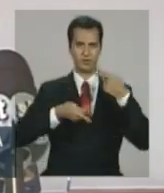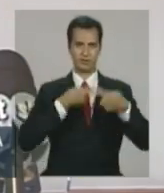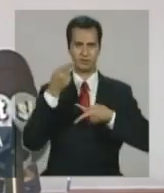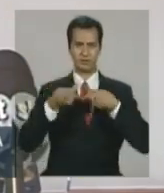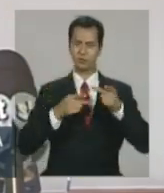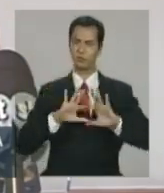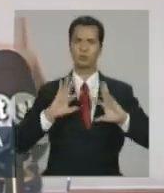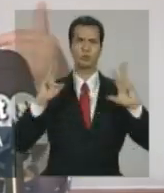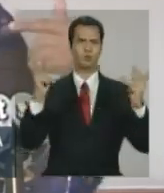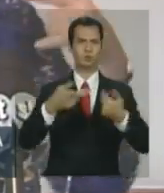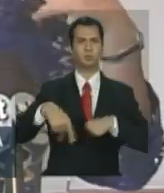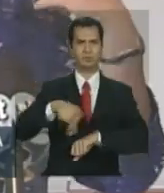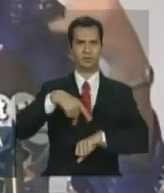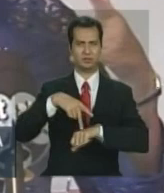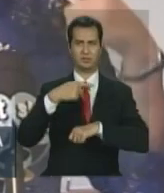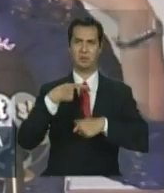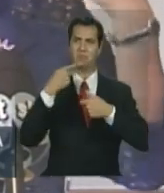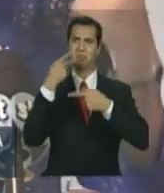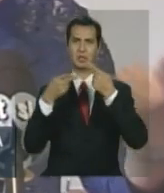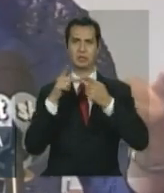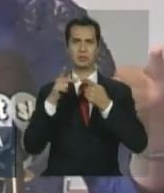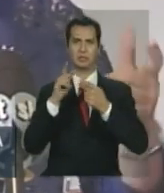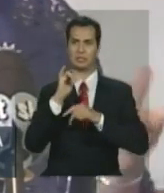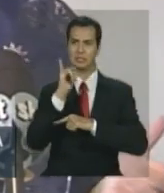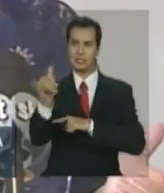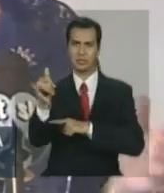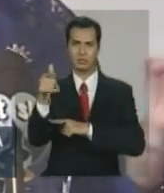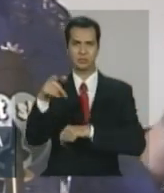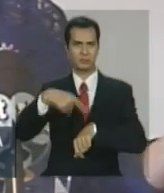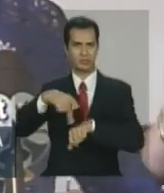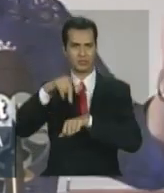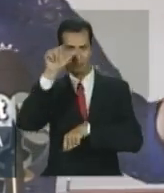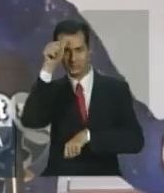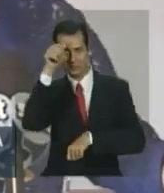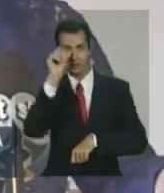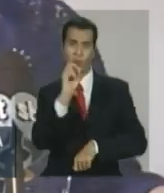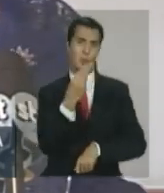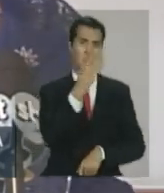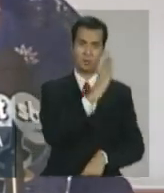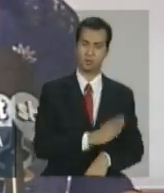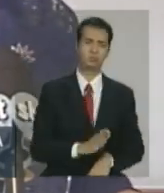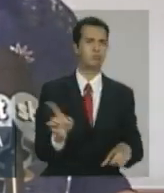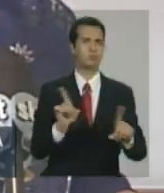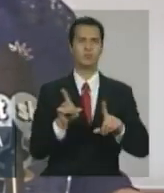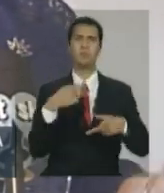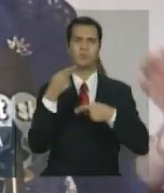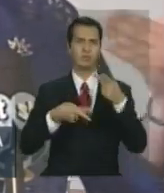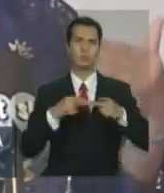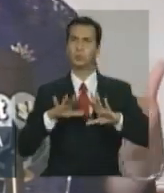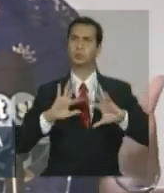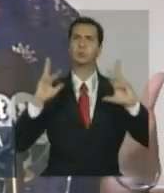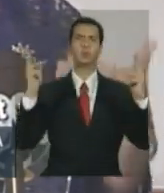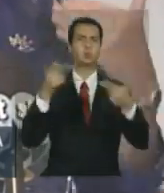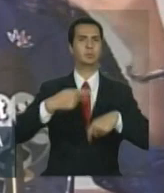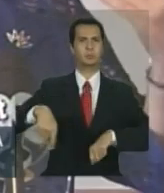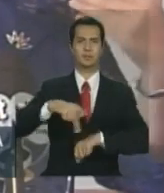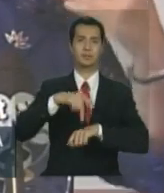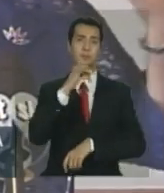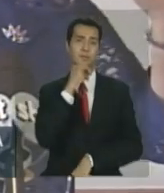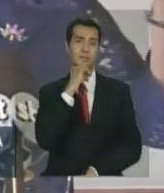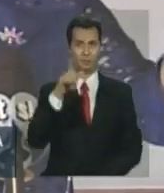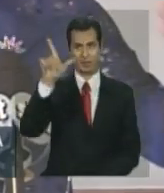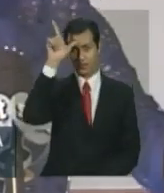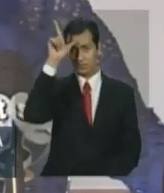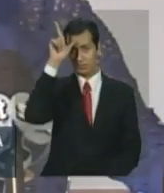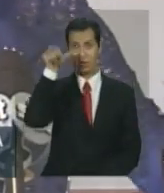para a Índia ou só para o Brasil. Eu falei também mirando país superavitário, como, por exemplo, a Alemanha, que não está em risco, que